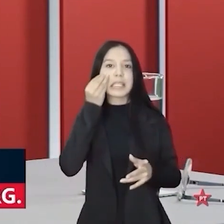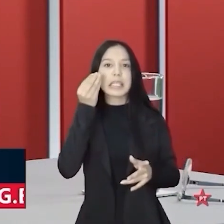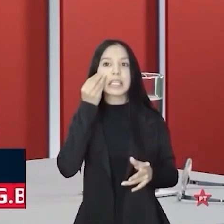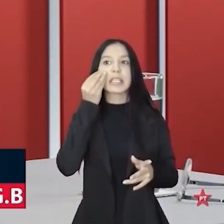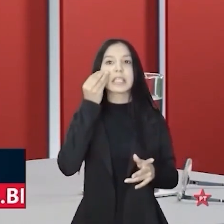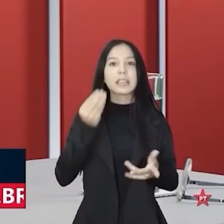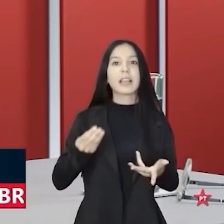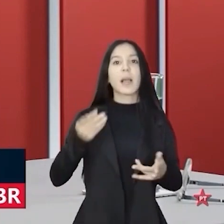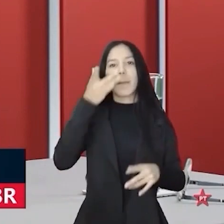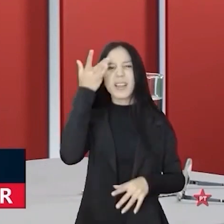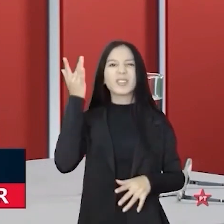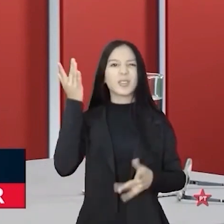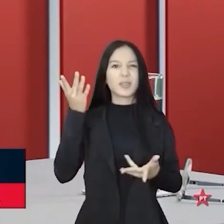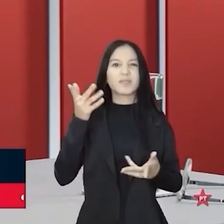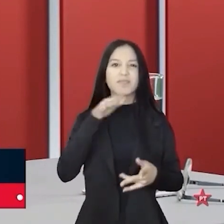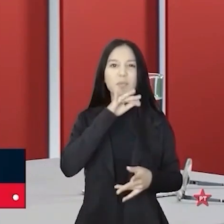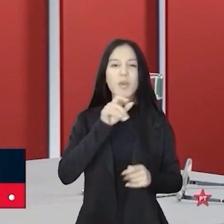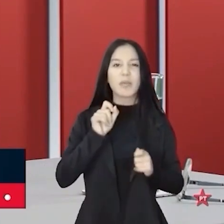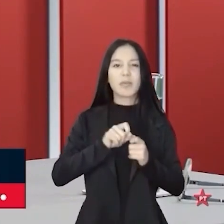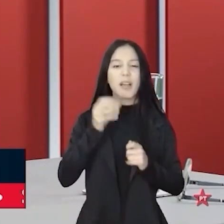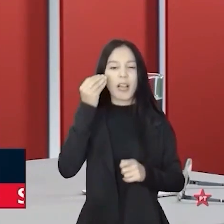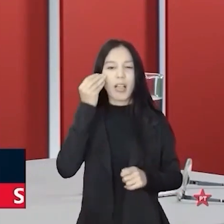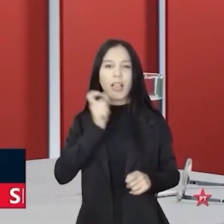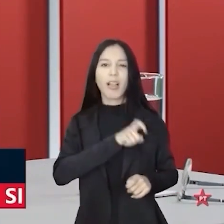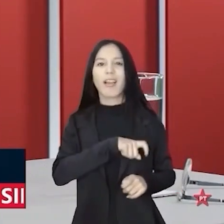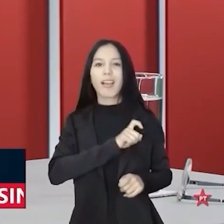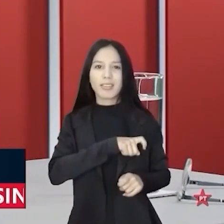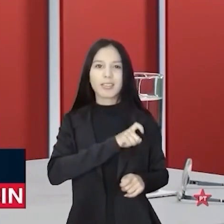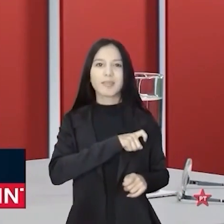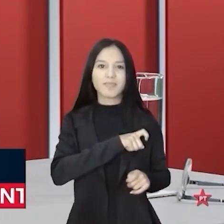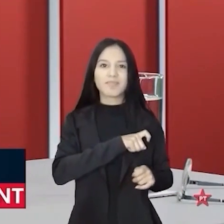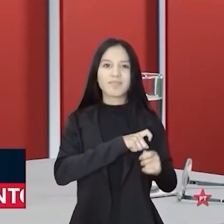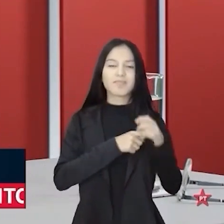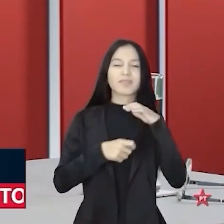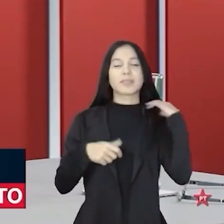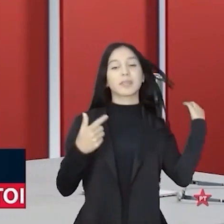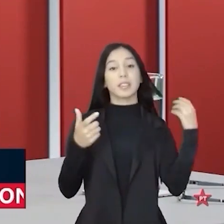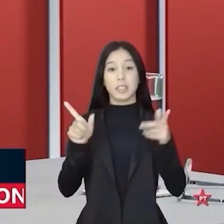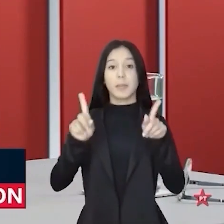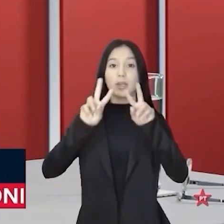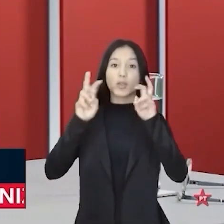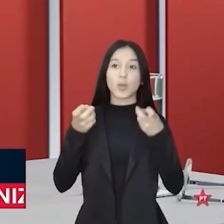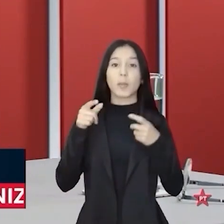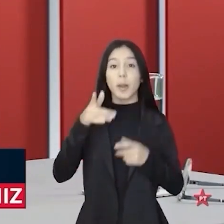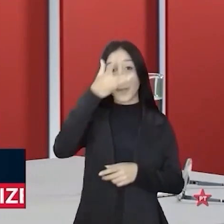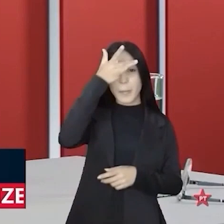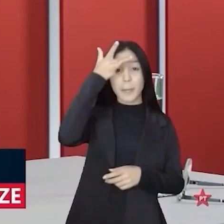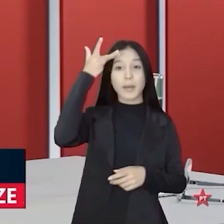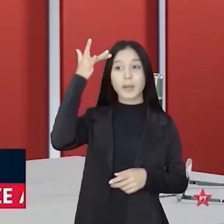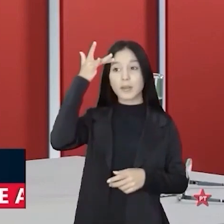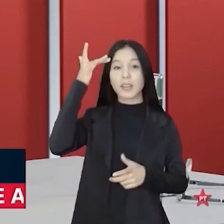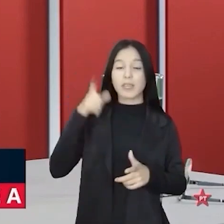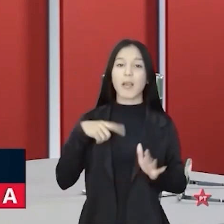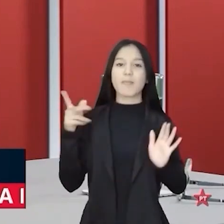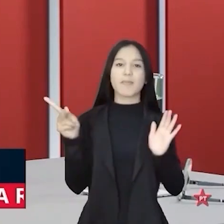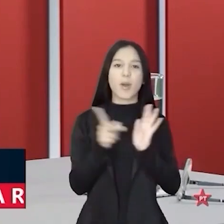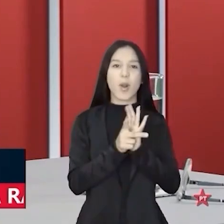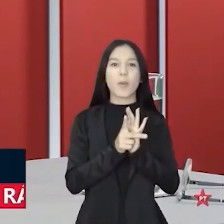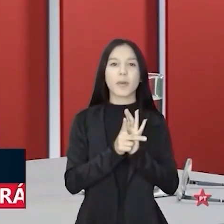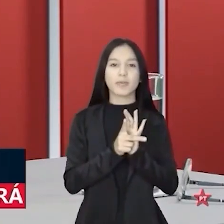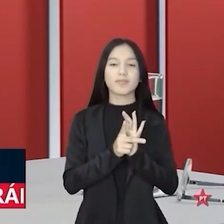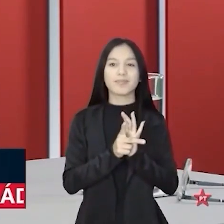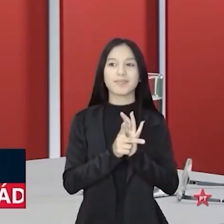enfronta o meio ambiente, grandes proprietários de terra, inclusive grandes proprietários que